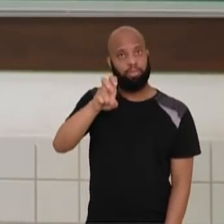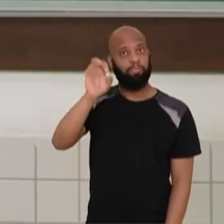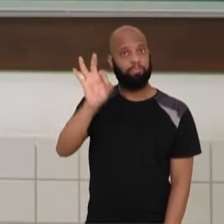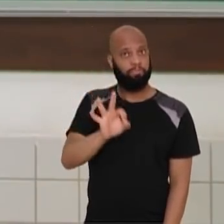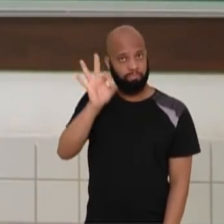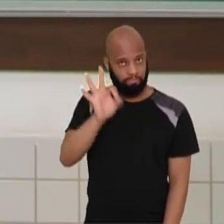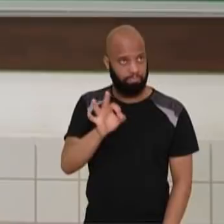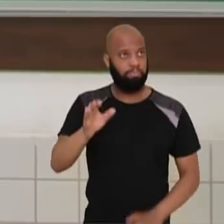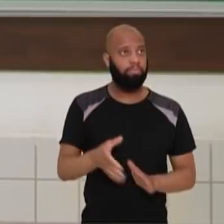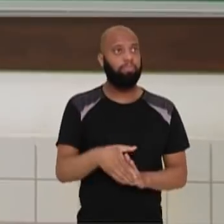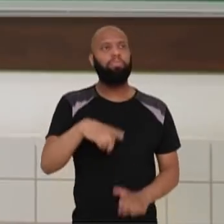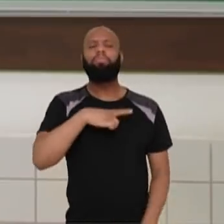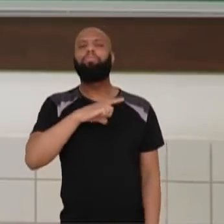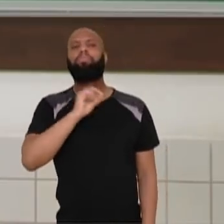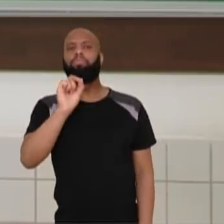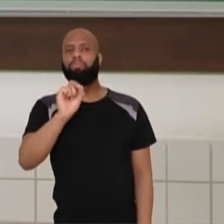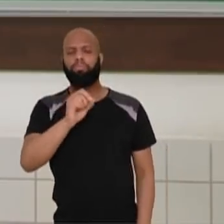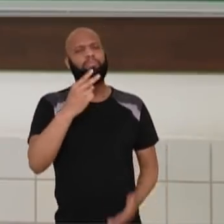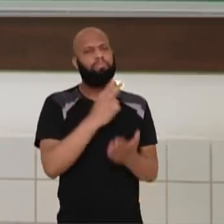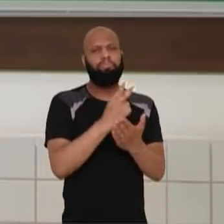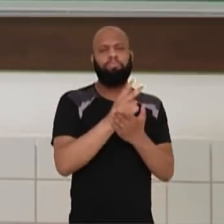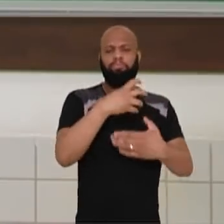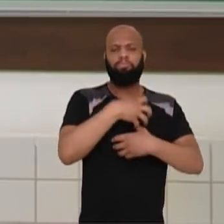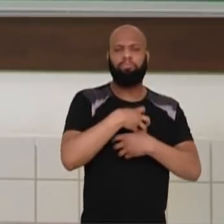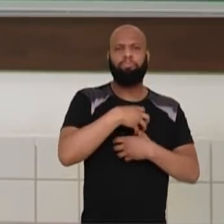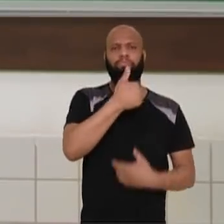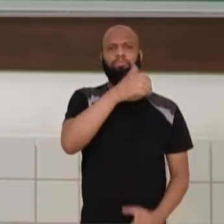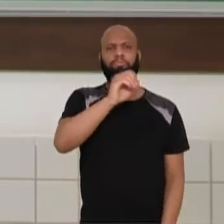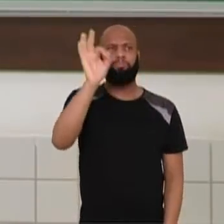0,5%. Então, eu tenho a mesma coisa que o 10%.